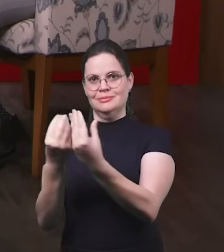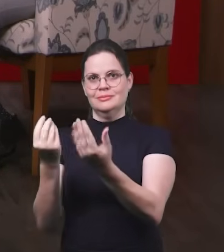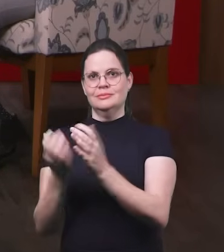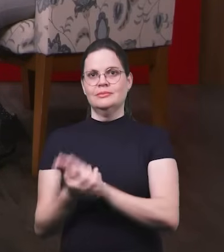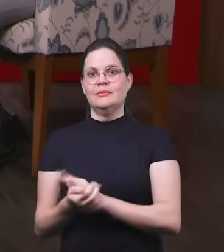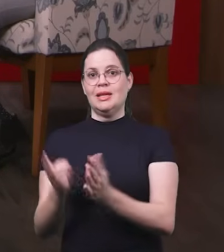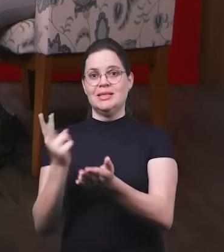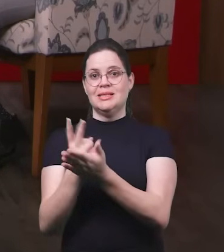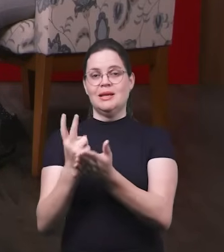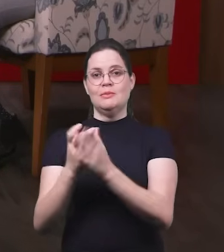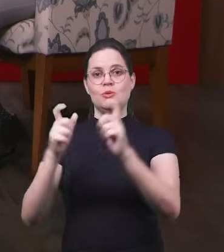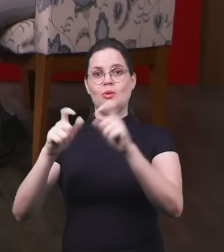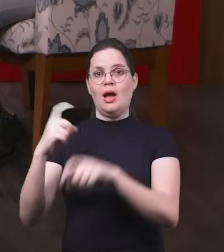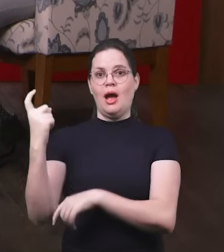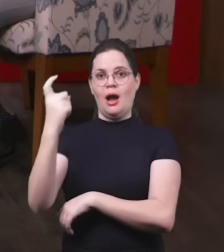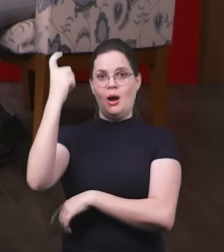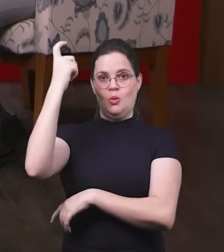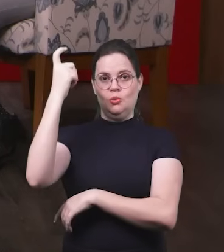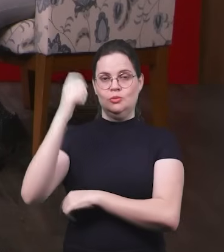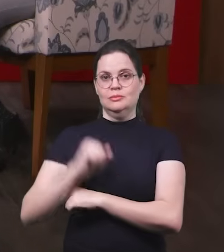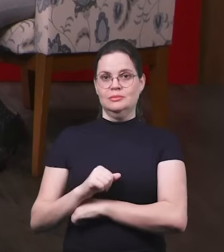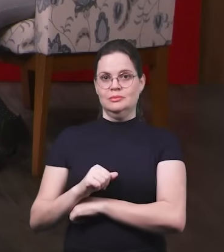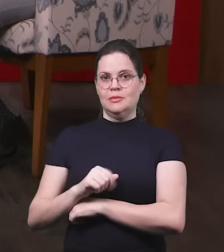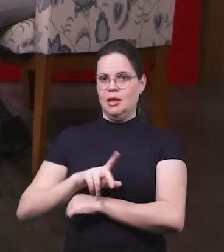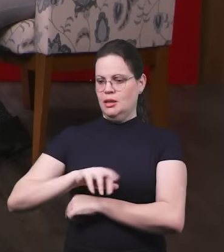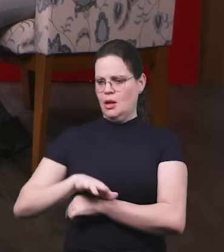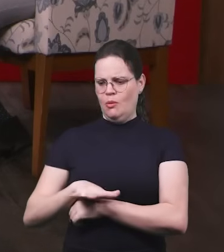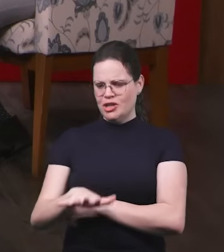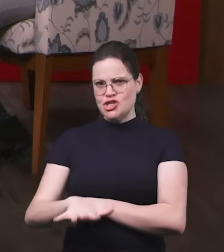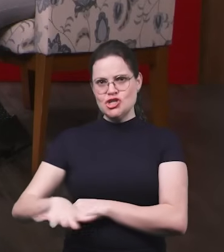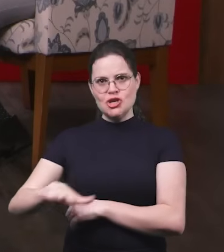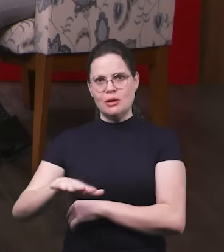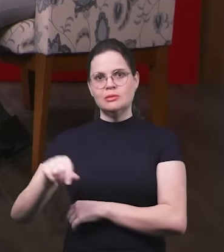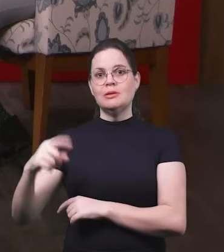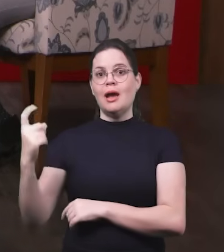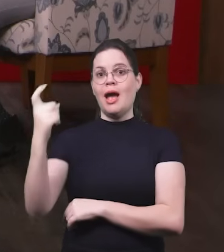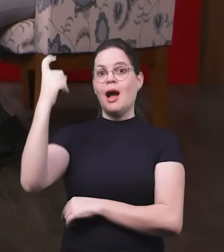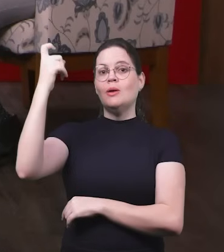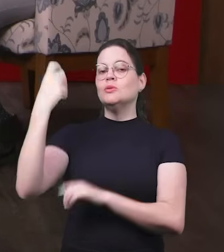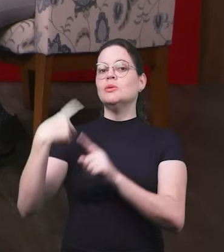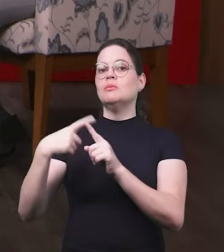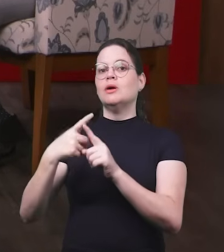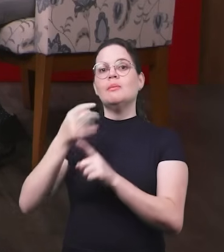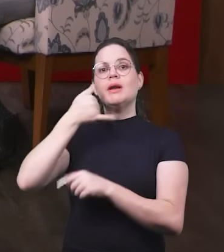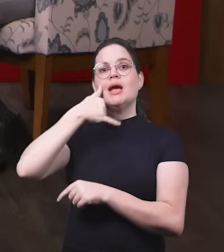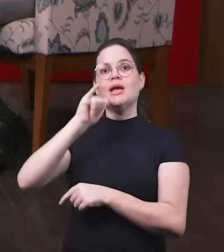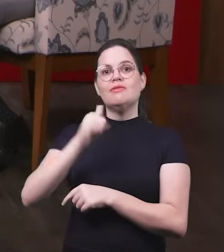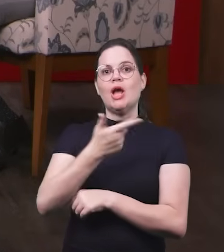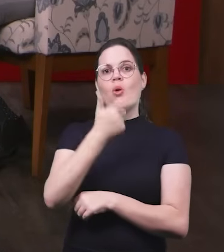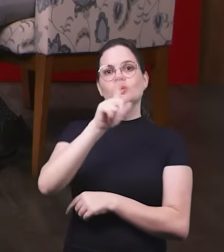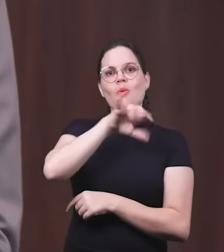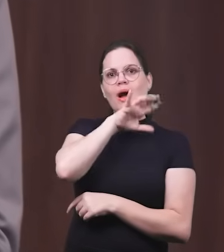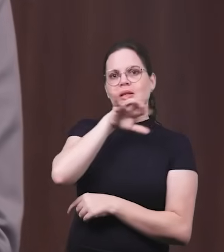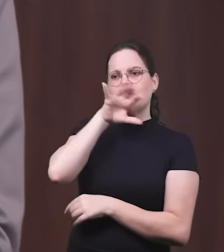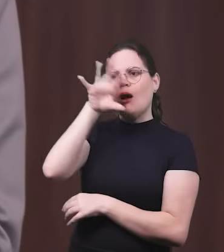ninhos em lugares altos. E por que isso? Por causa dos predadores. Porque o